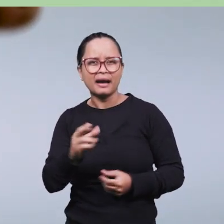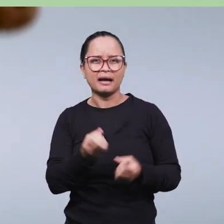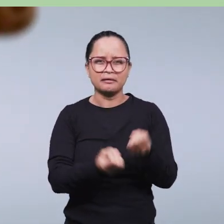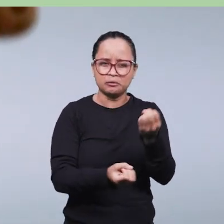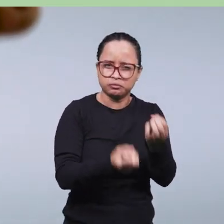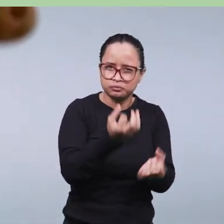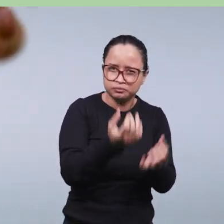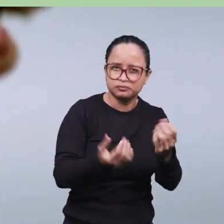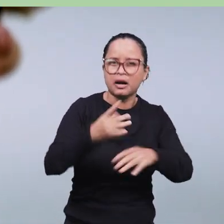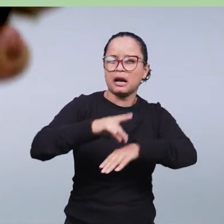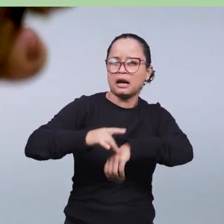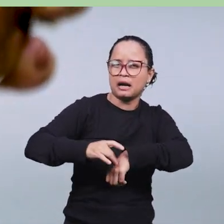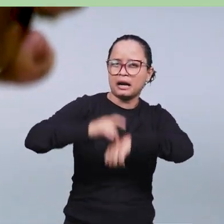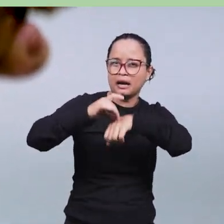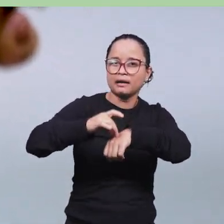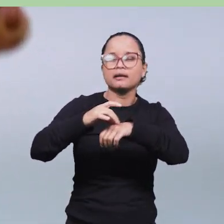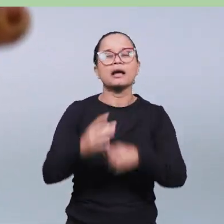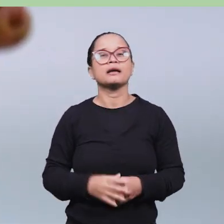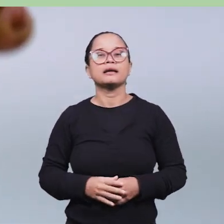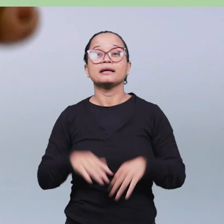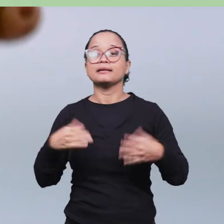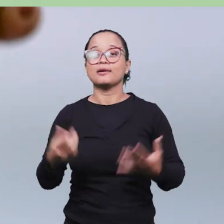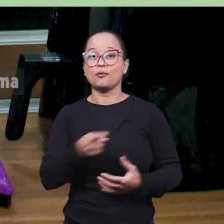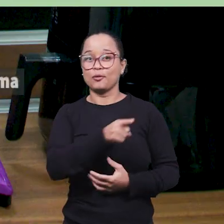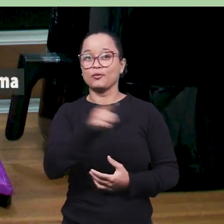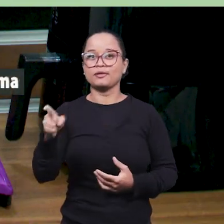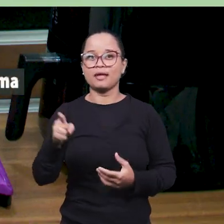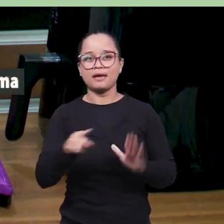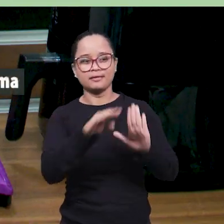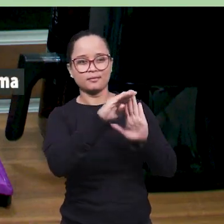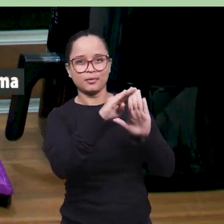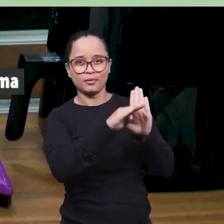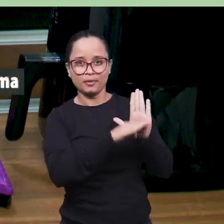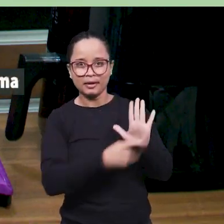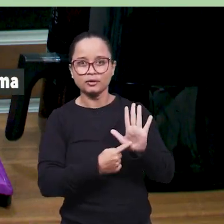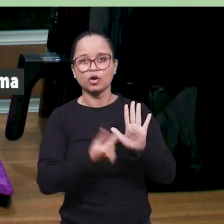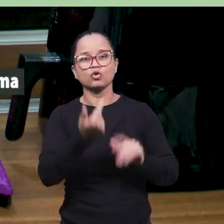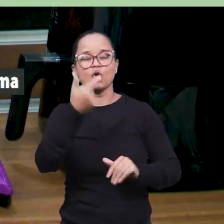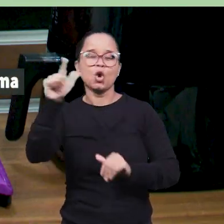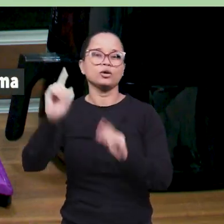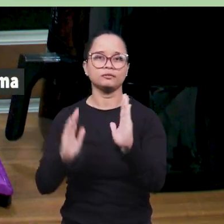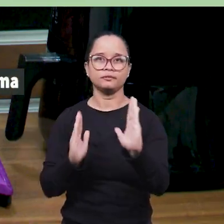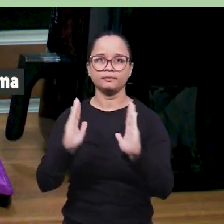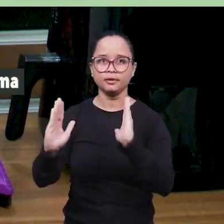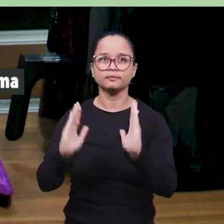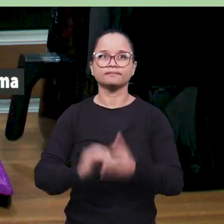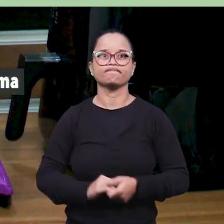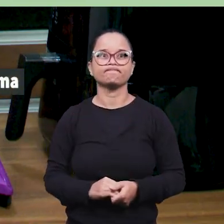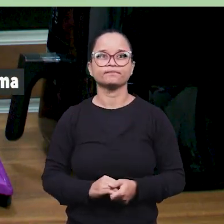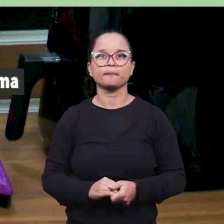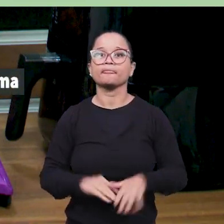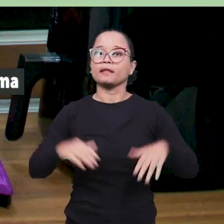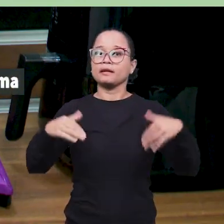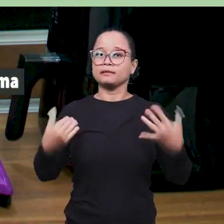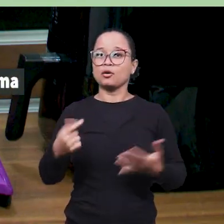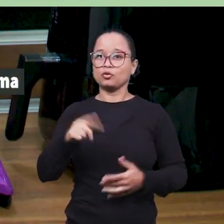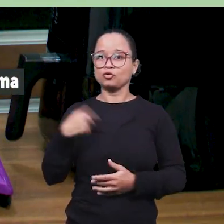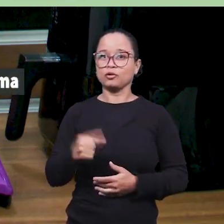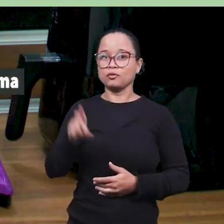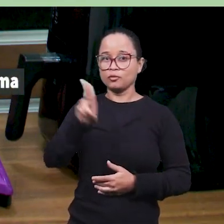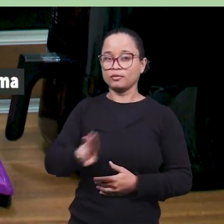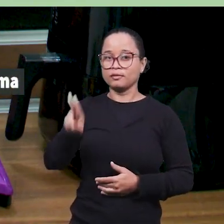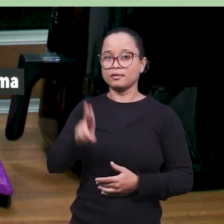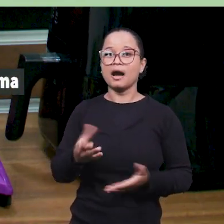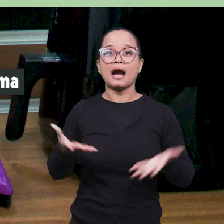ensopados, carnes. E nós vamos deixar para vocês a receita num outro momento. Mas nós vamos